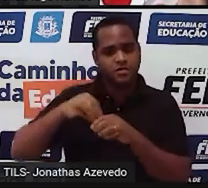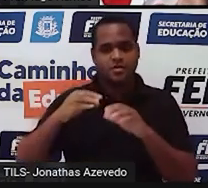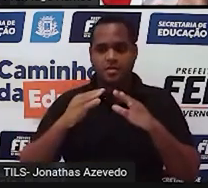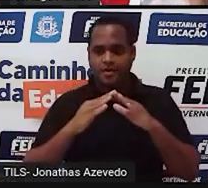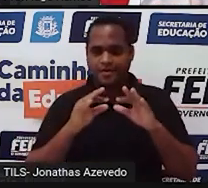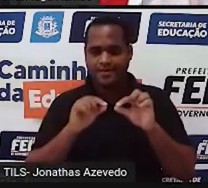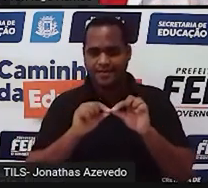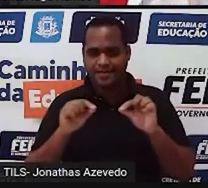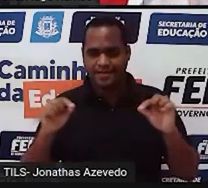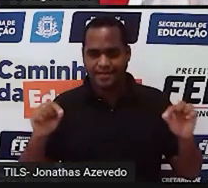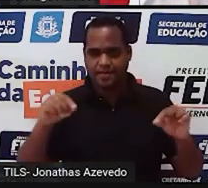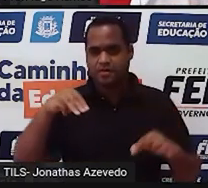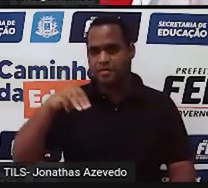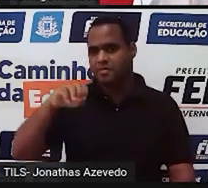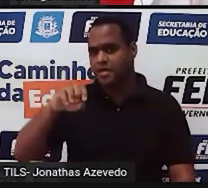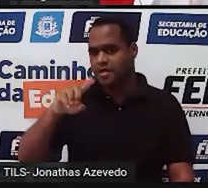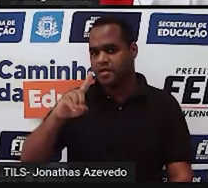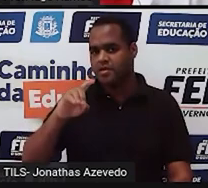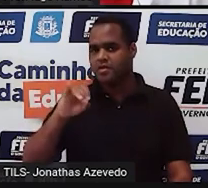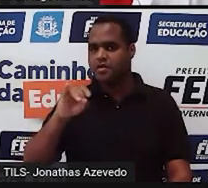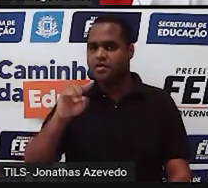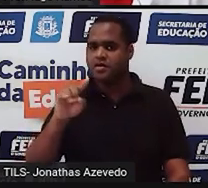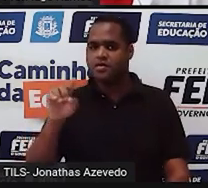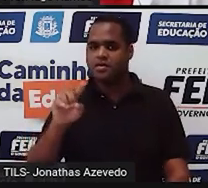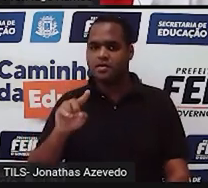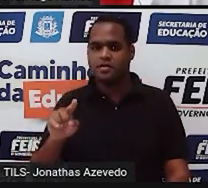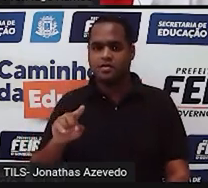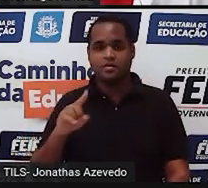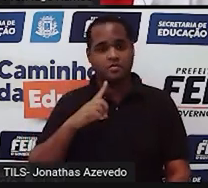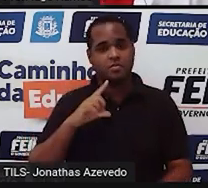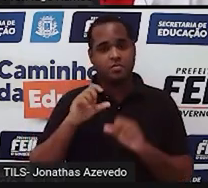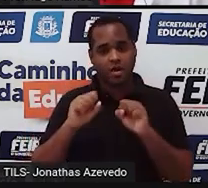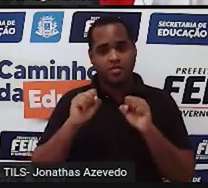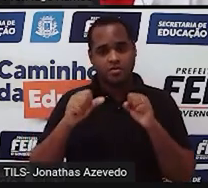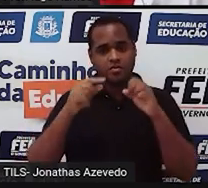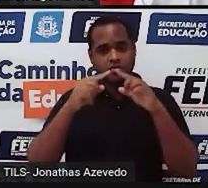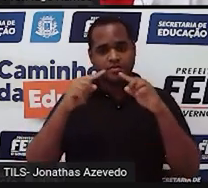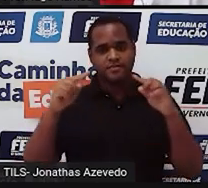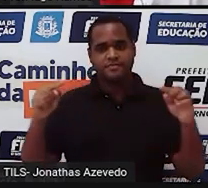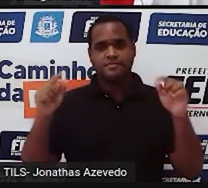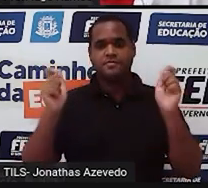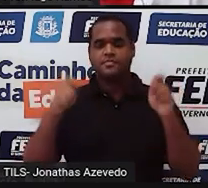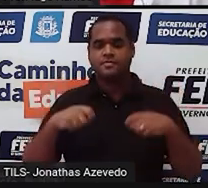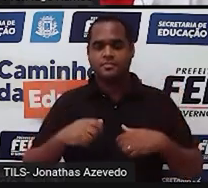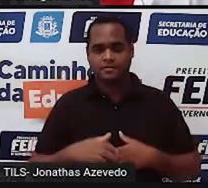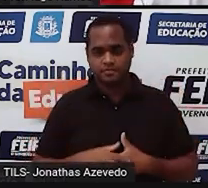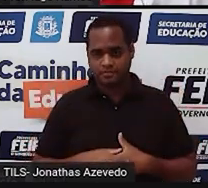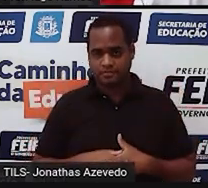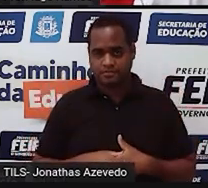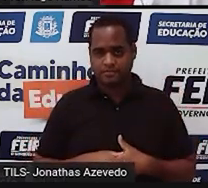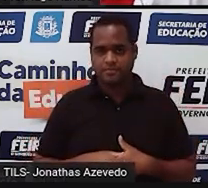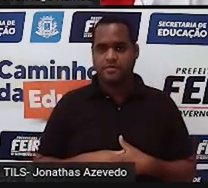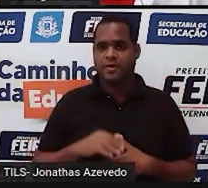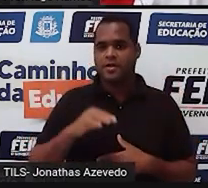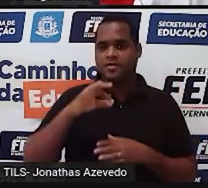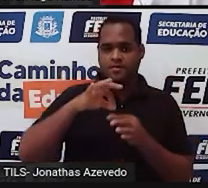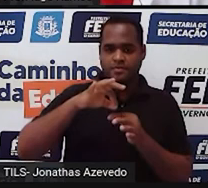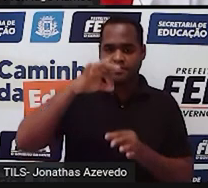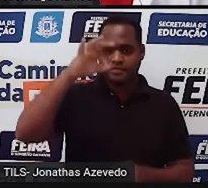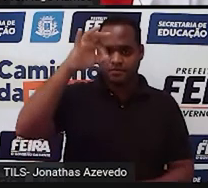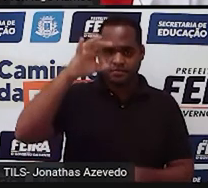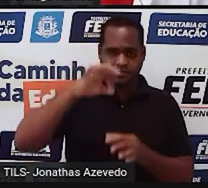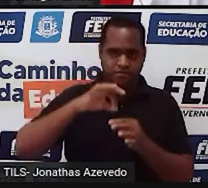mediatriz porque em qualquer lugar que ó por exemplo aqui se oposto tivesse aqui nesse lugar aqui da reta meio-dia três